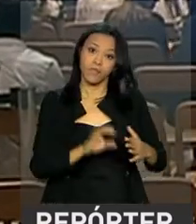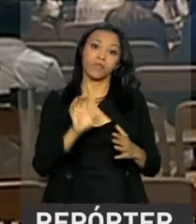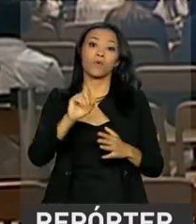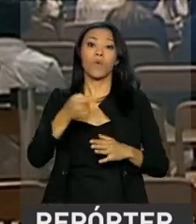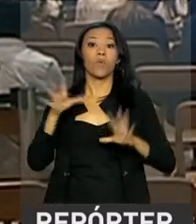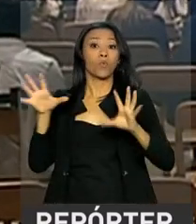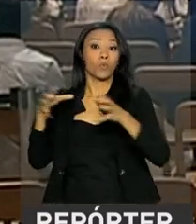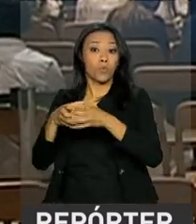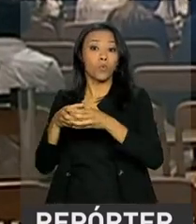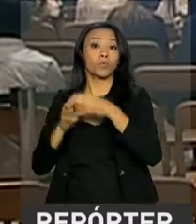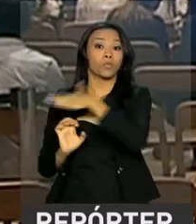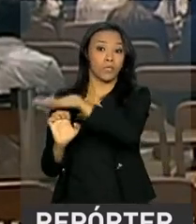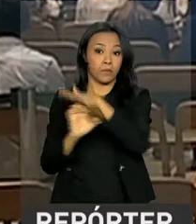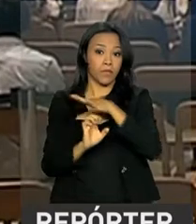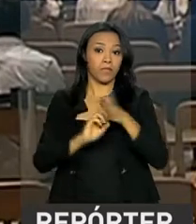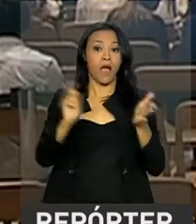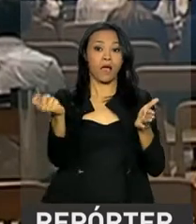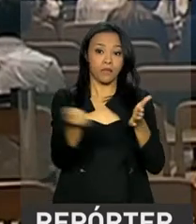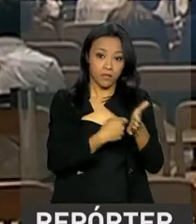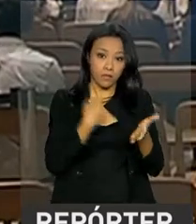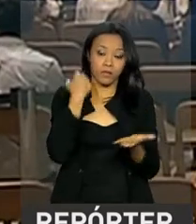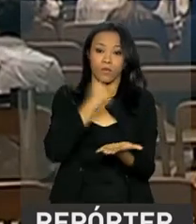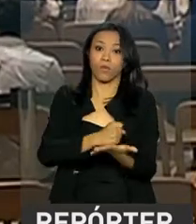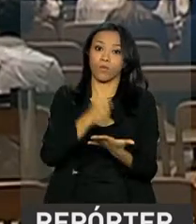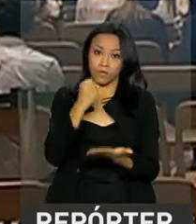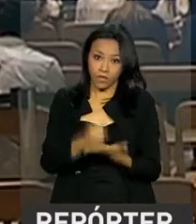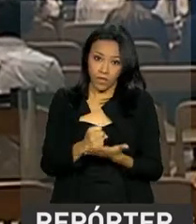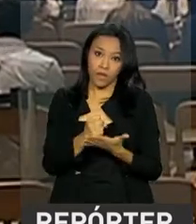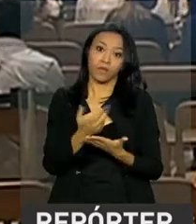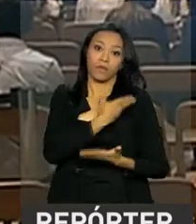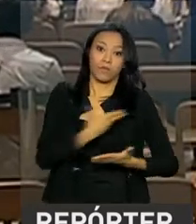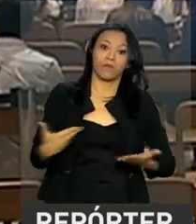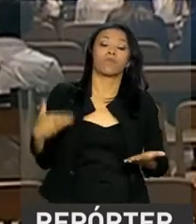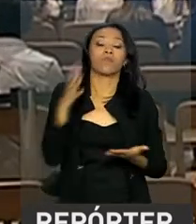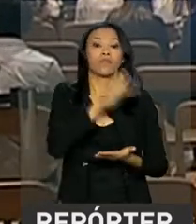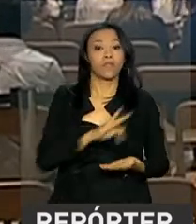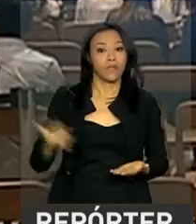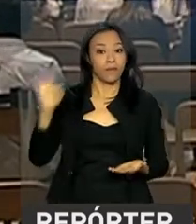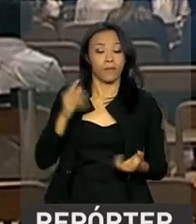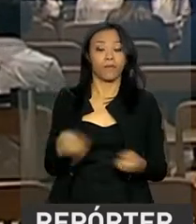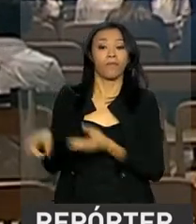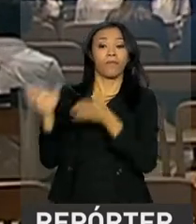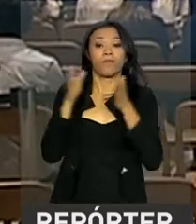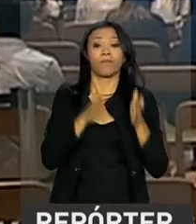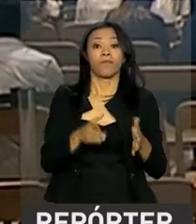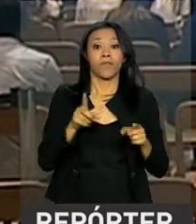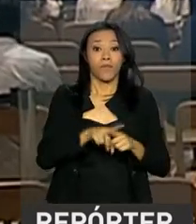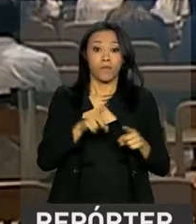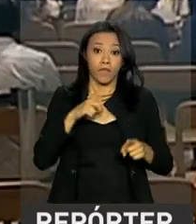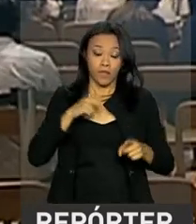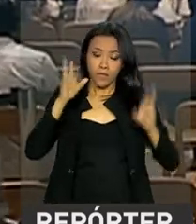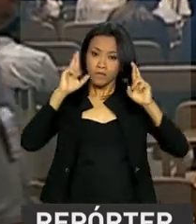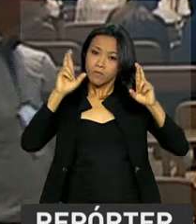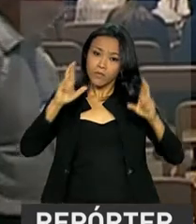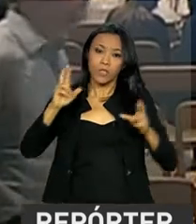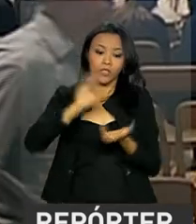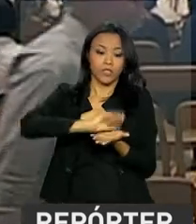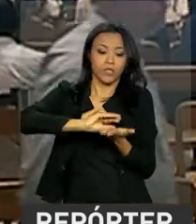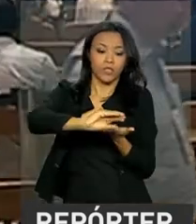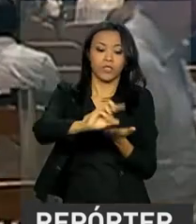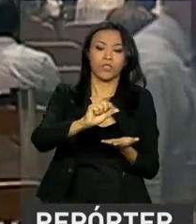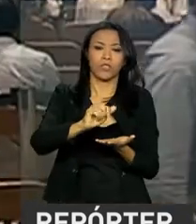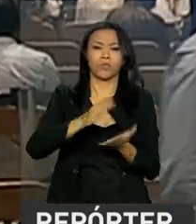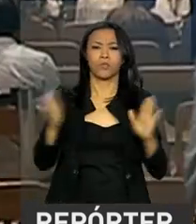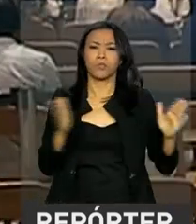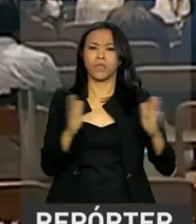consórcios vencedores assinam os contratos com a União. Já a expectativa de investimentos nos próximos